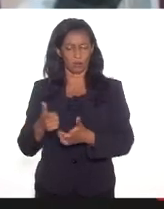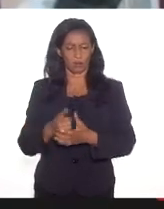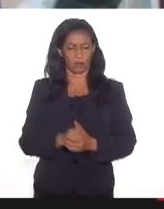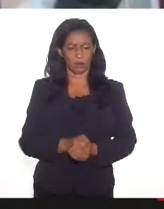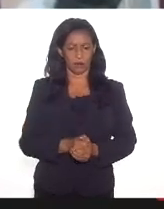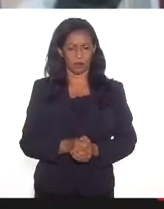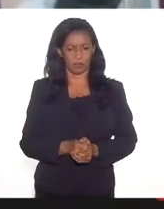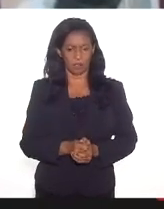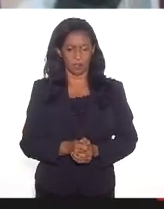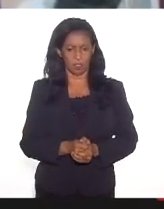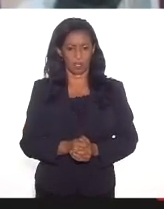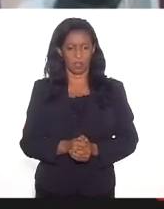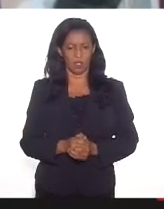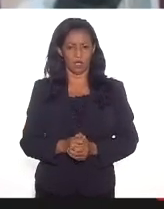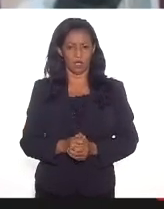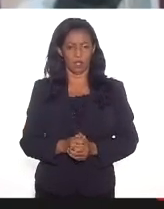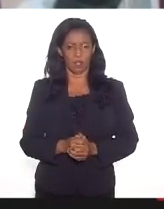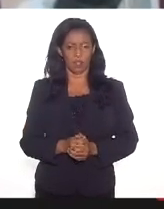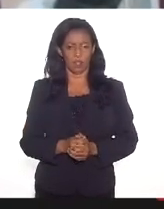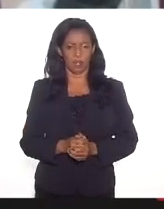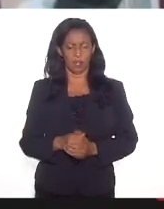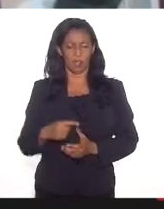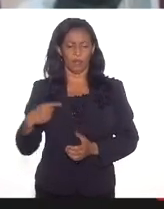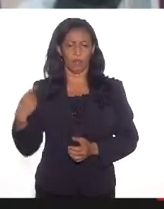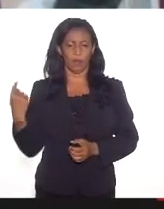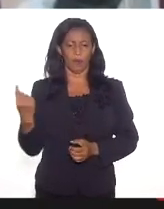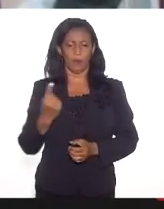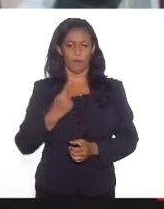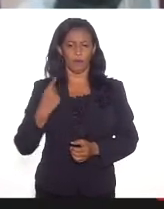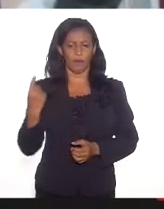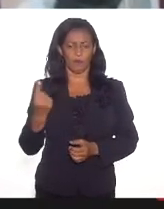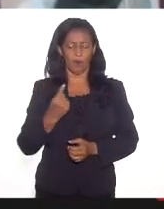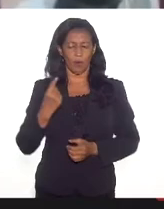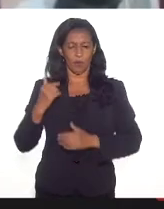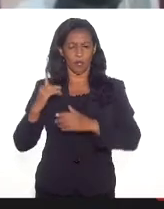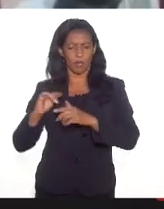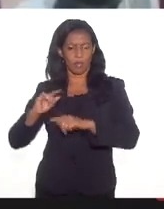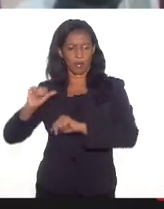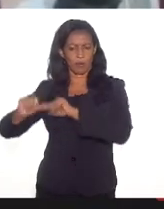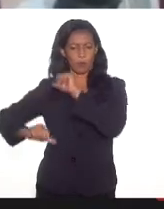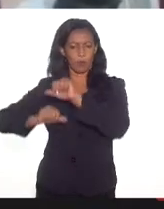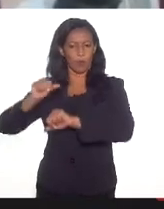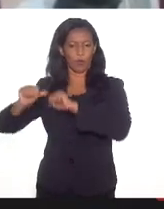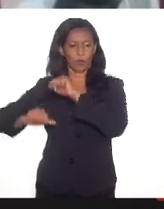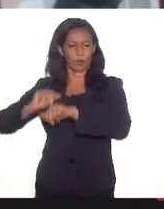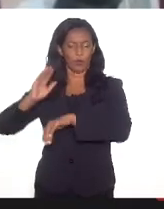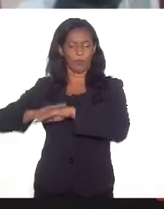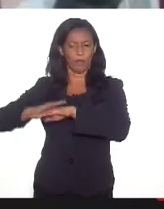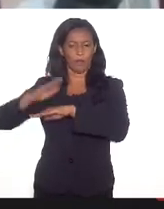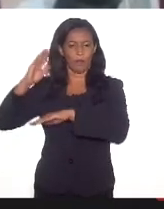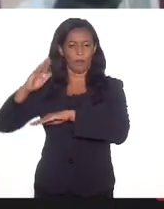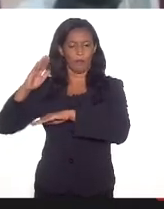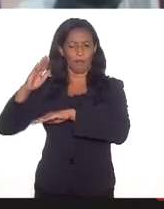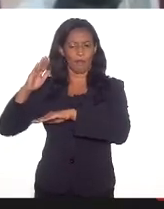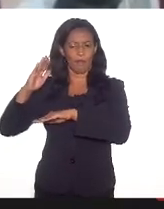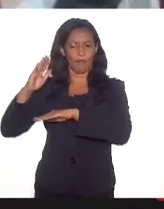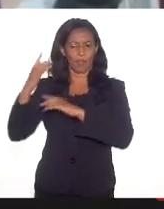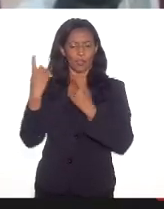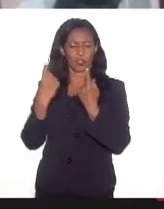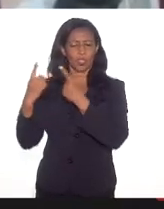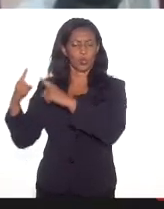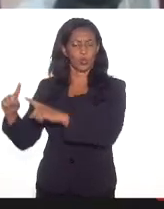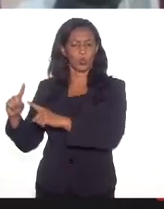viajante português Rafael Mito deu ponderou muito mais de casa do que infringir